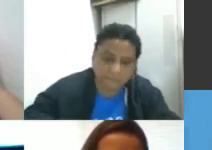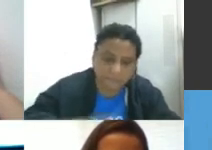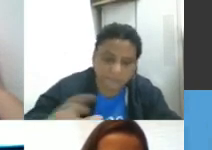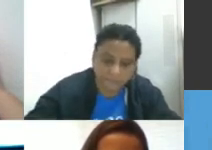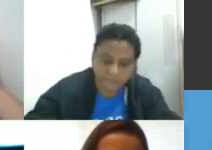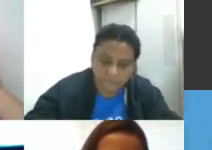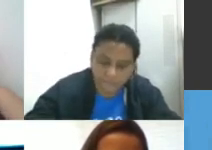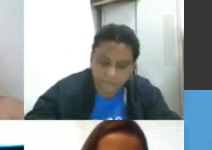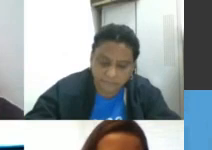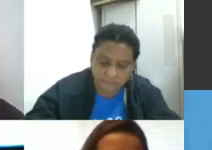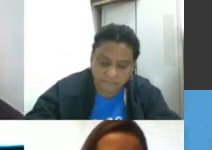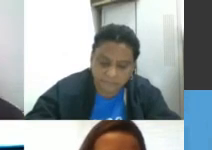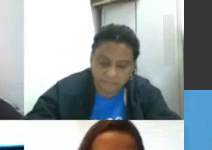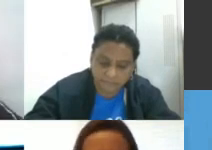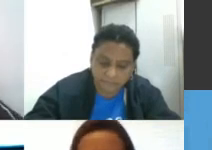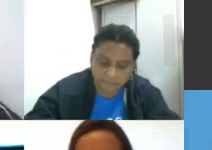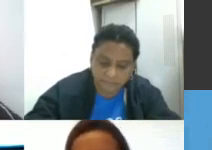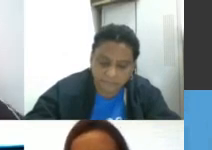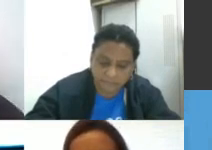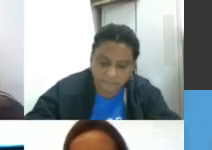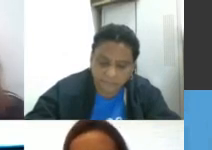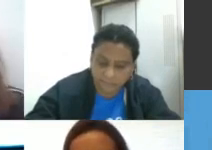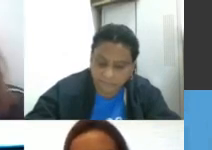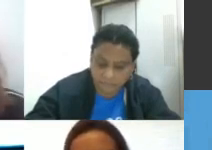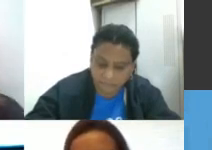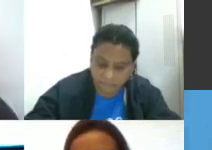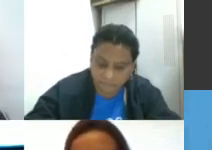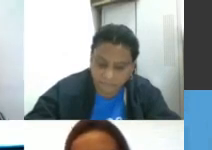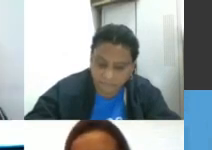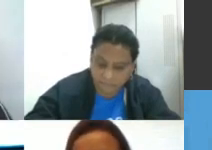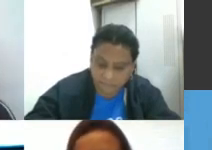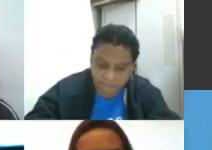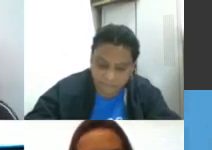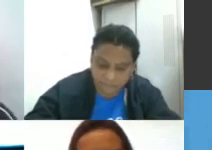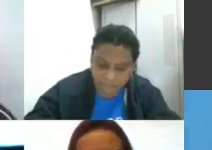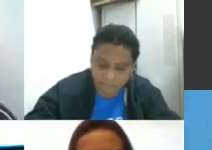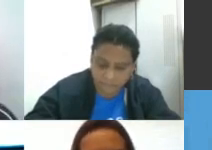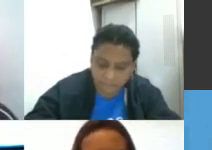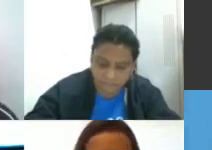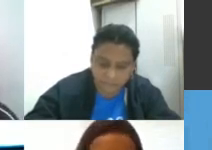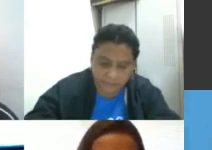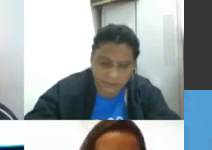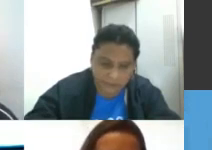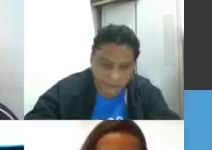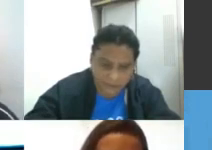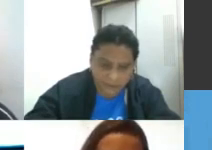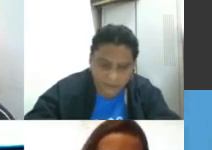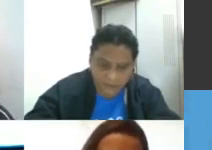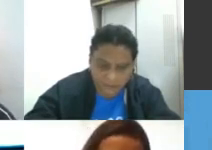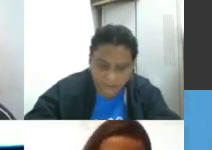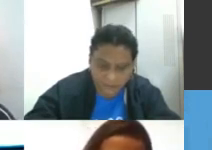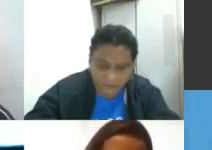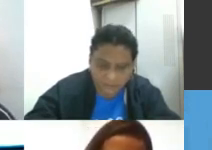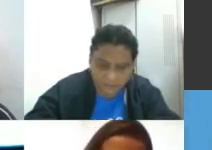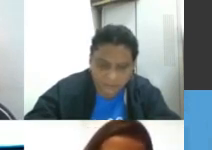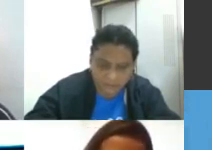tuberculose antiga se ele já teve tuberculose sempre que você fizer o PPD vai dar o resto da vida não é isso já o resto da